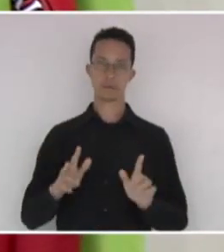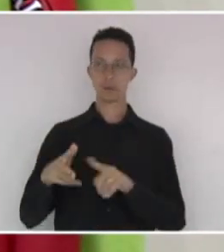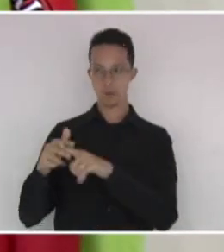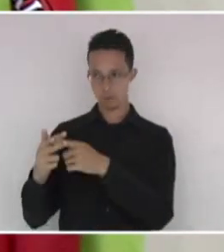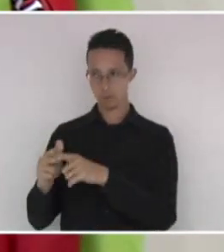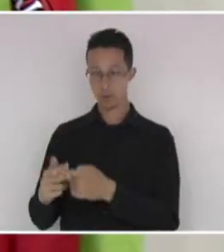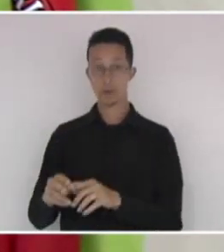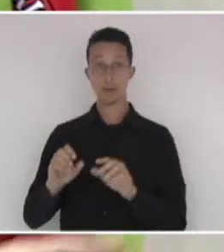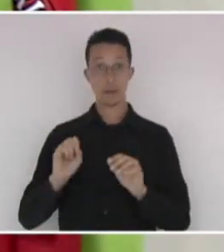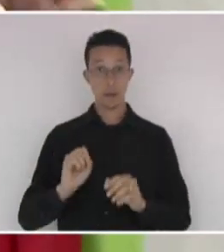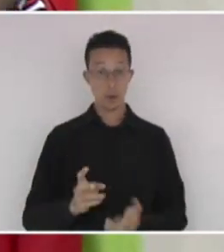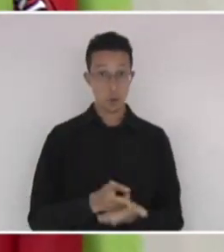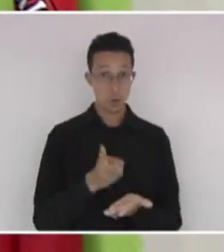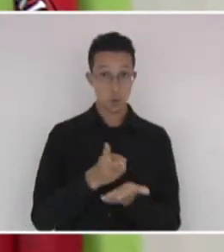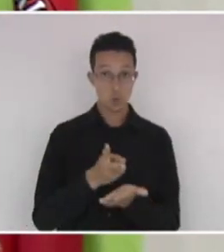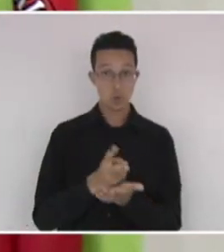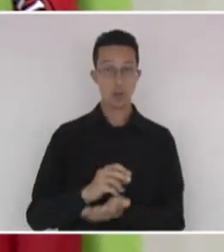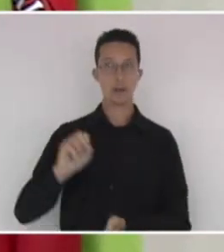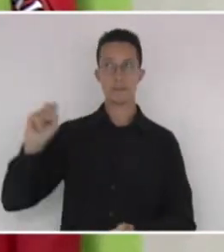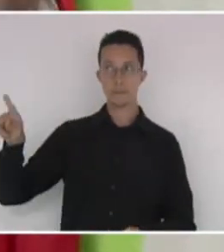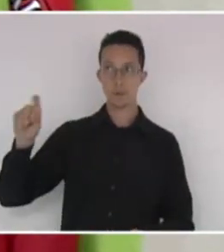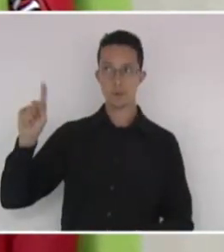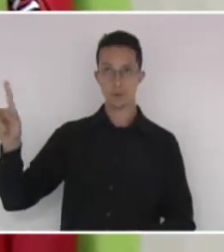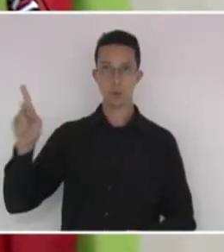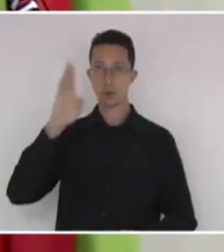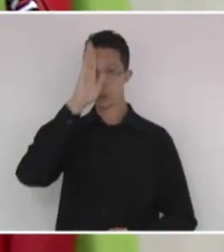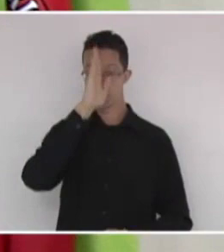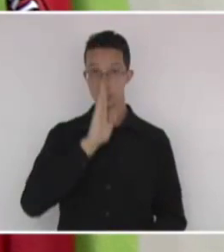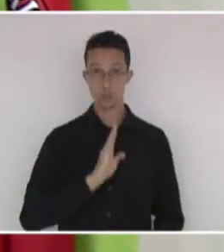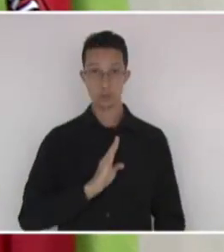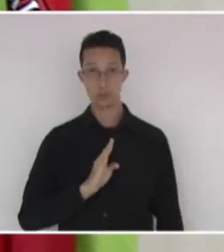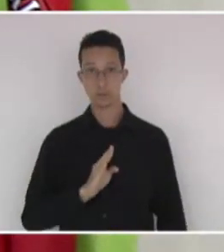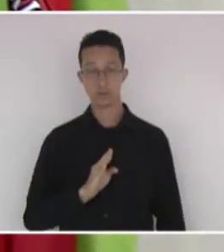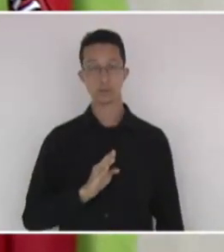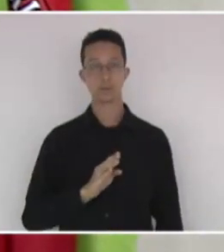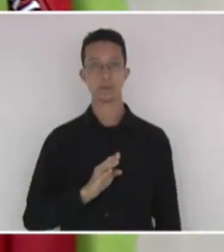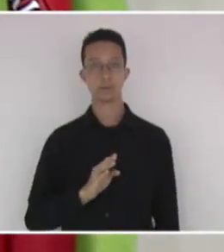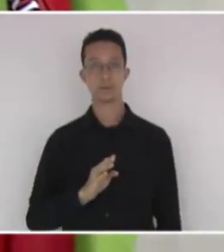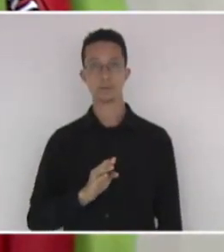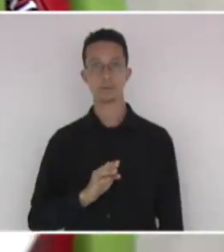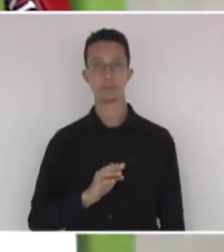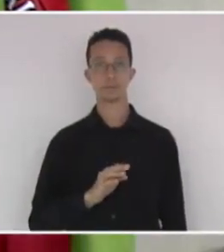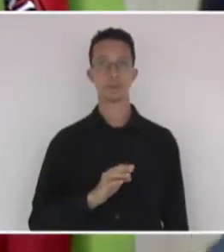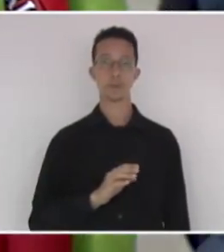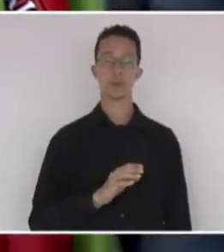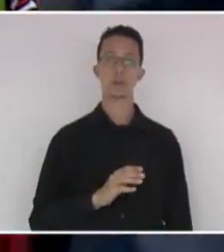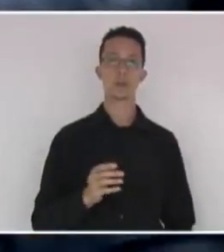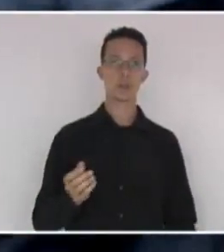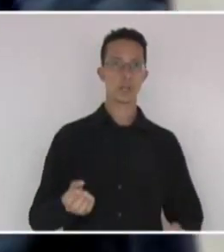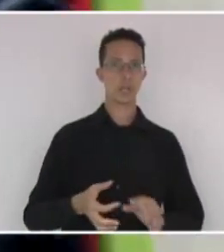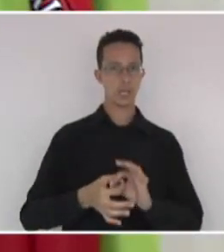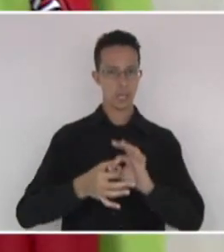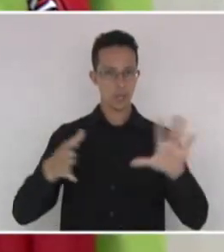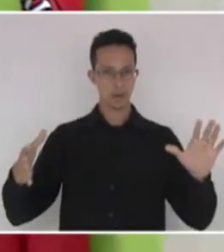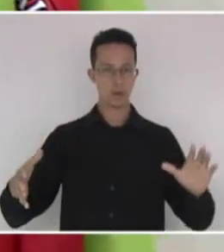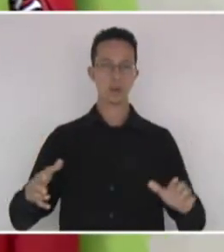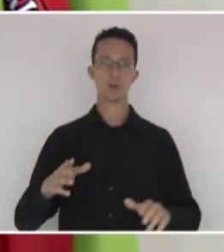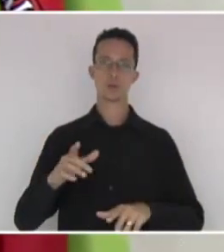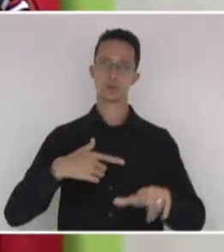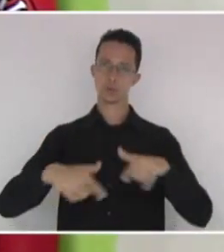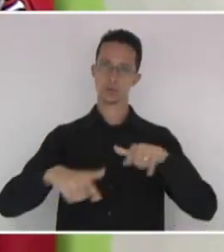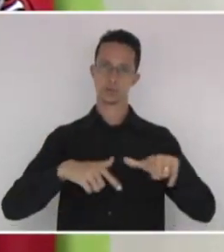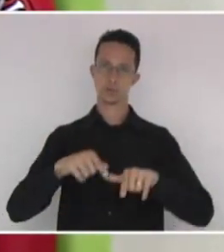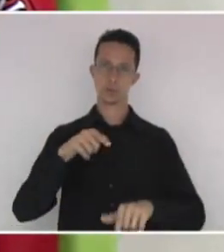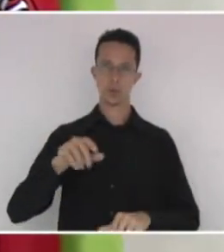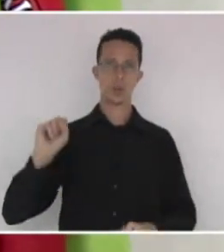de aposentadoria, permanecer, possibilitar que o trabalhador se aposente, é o mínimo que se